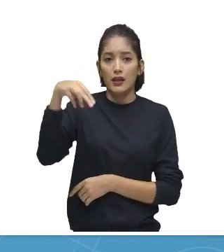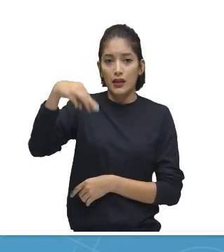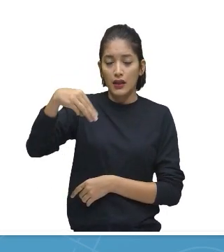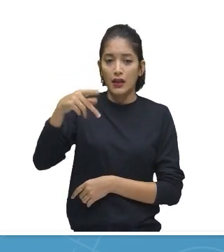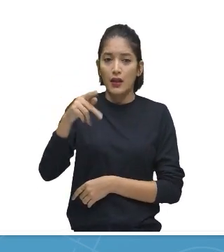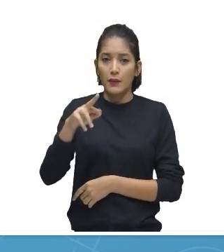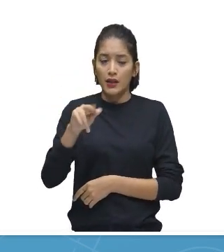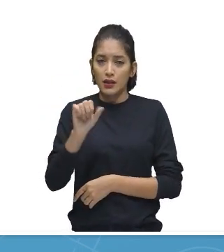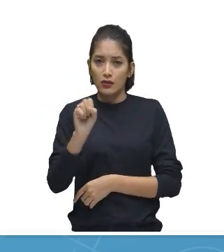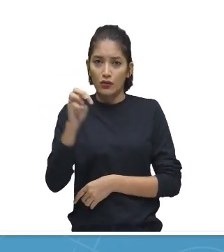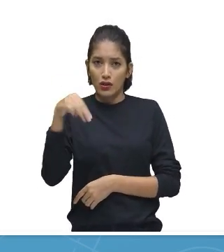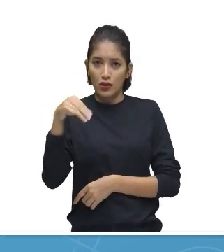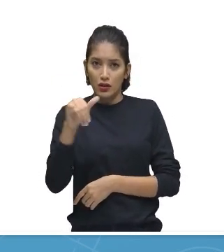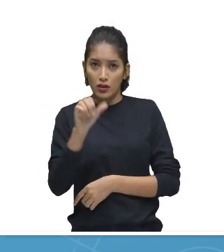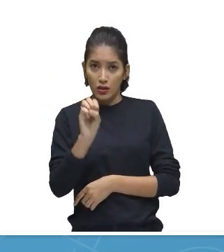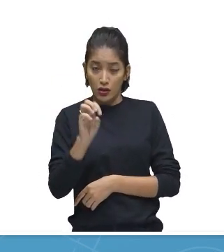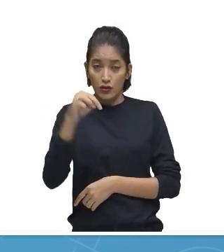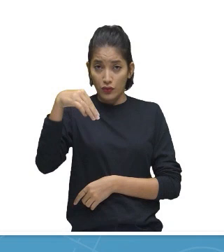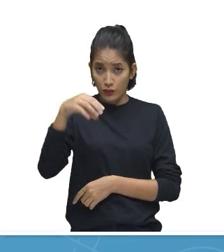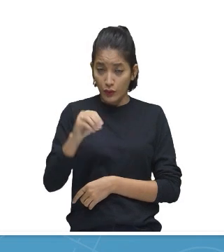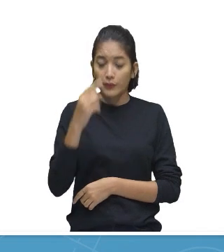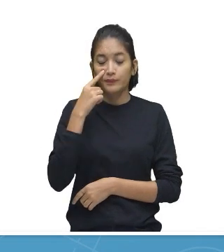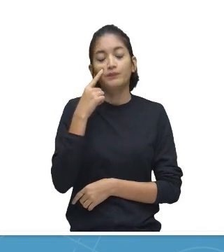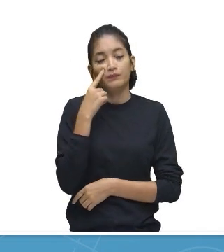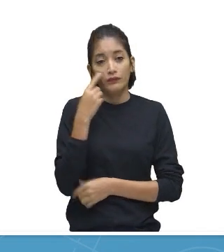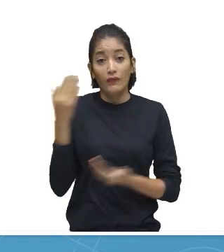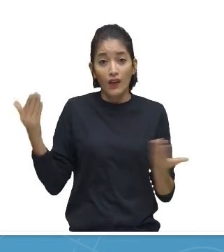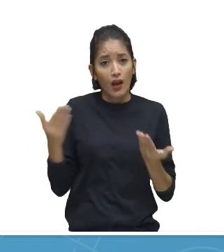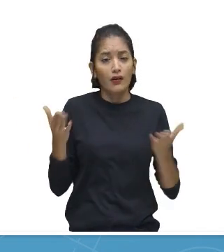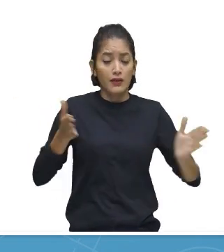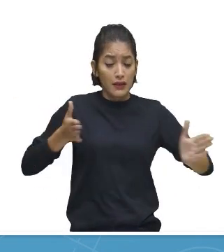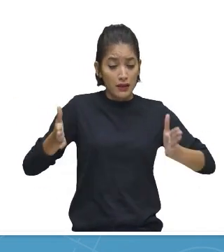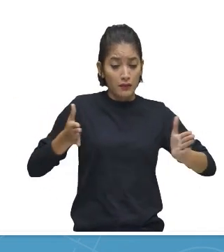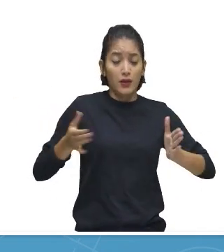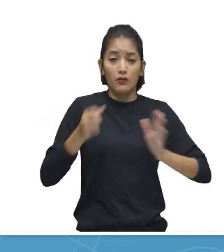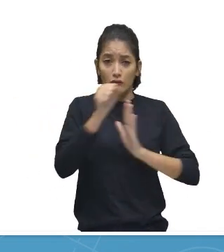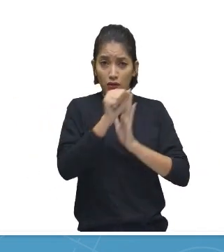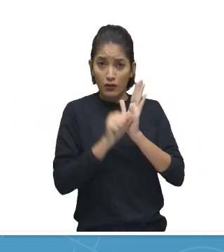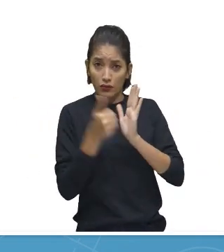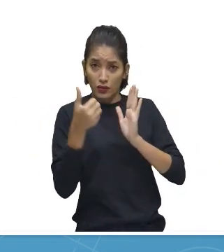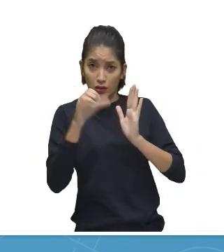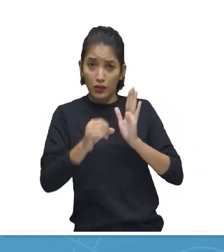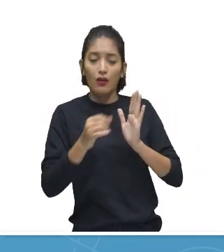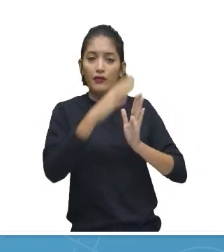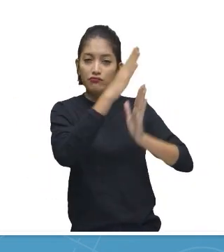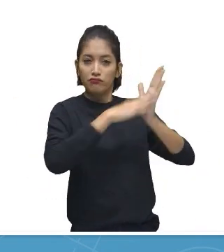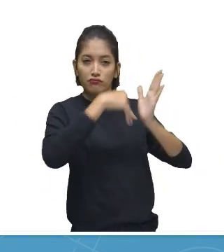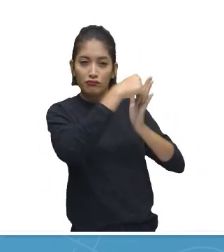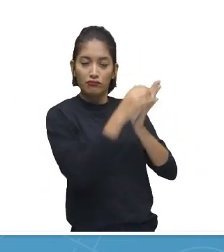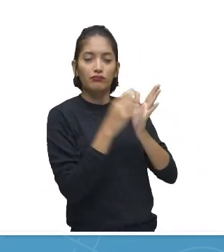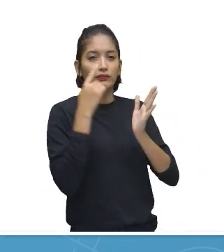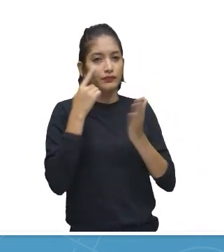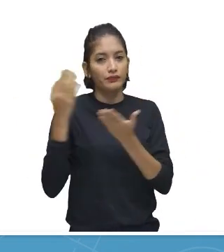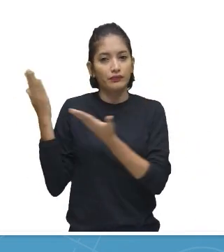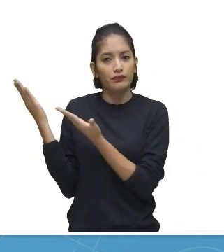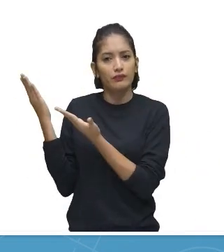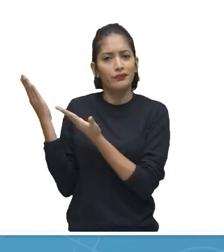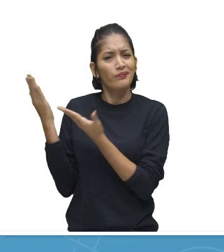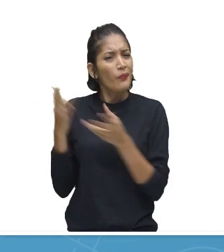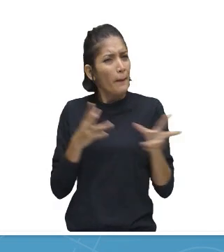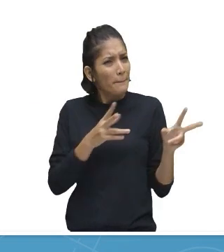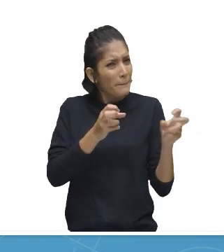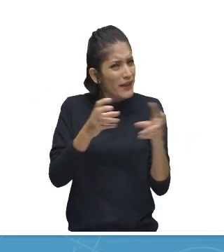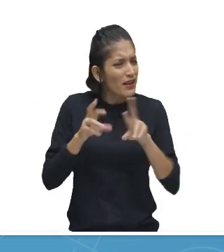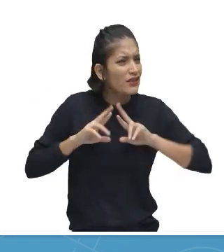algumas obras desse período do século XIX. Olha só, a gente já percebe uma diferença. Vocês conseguem perceber